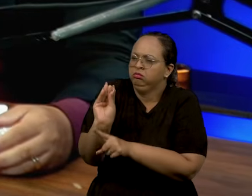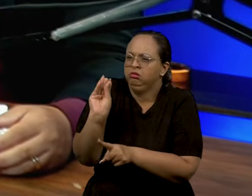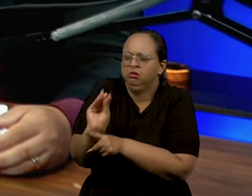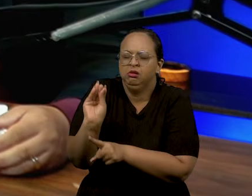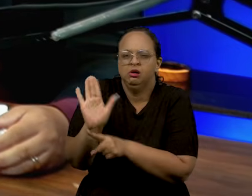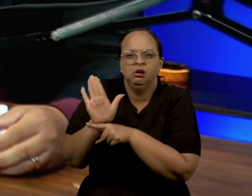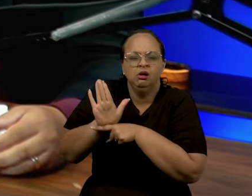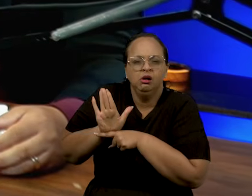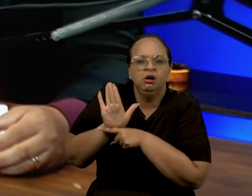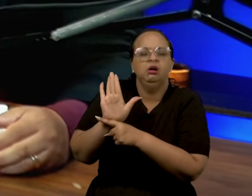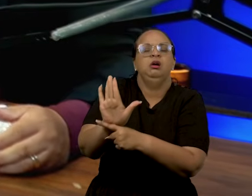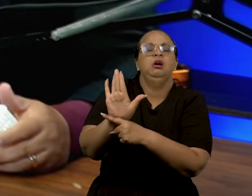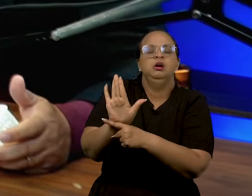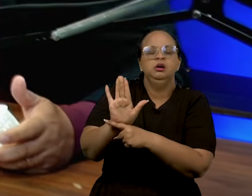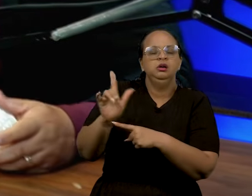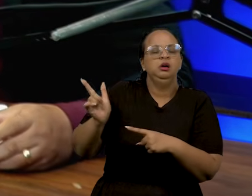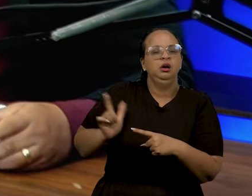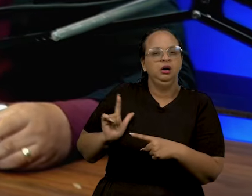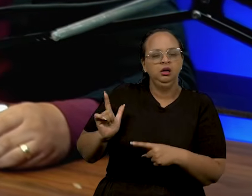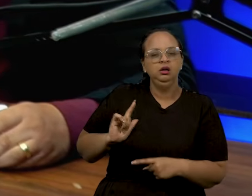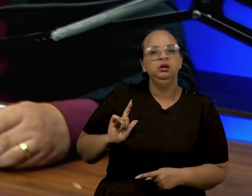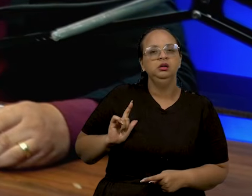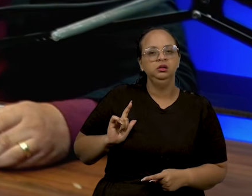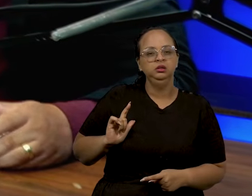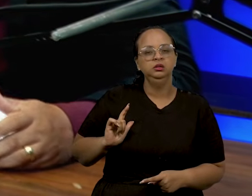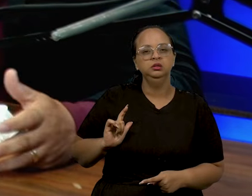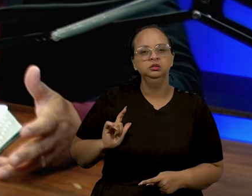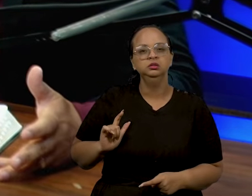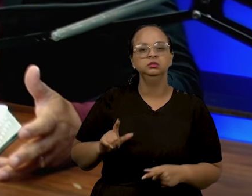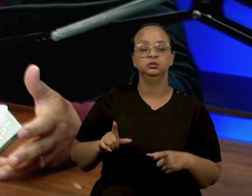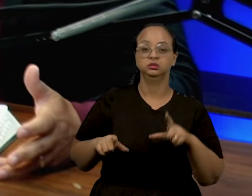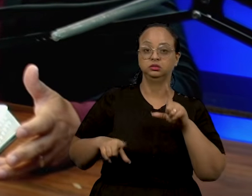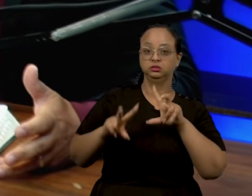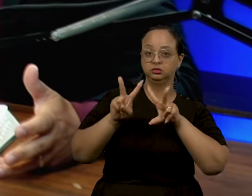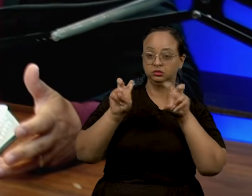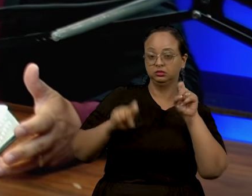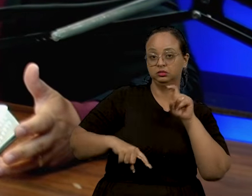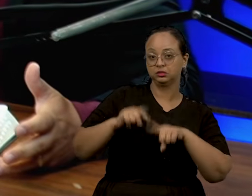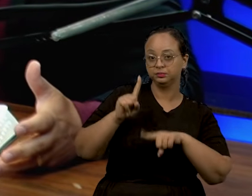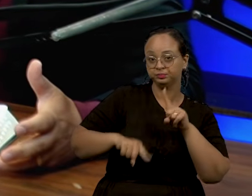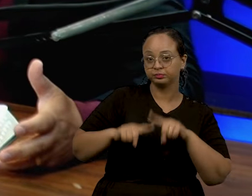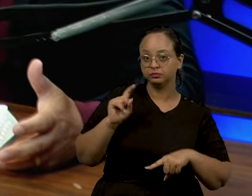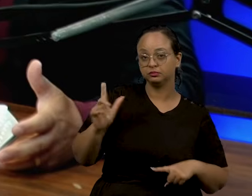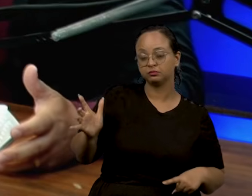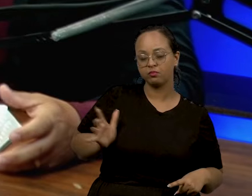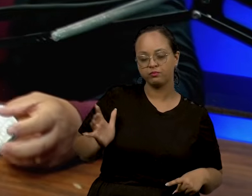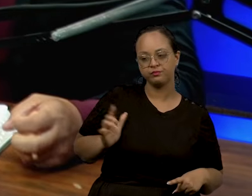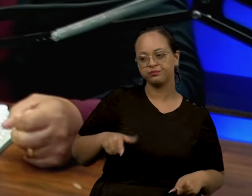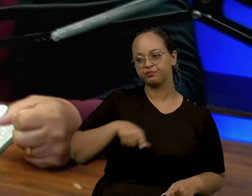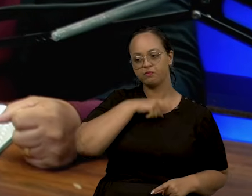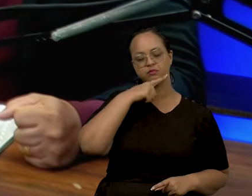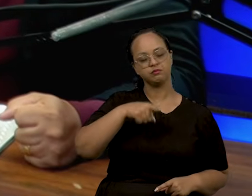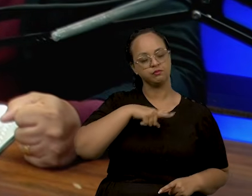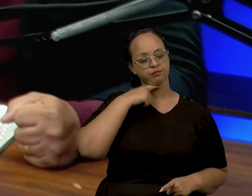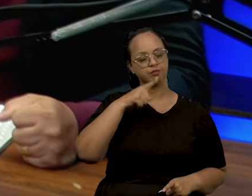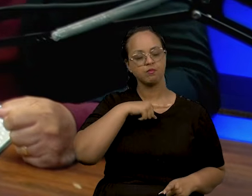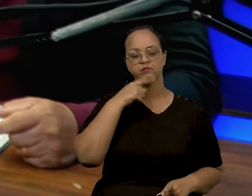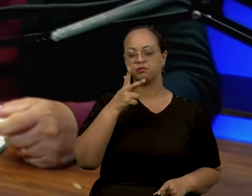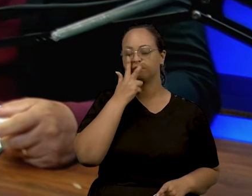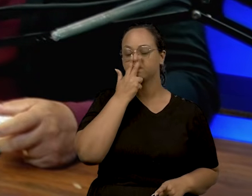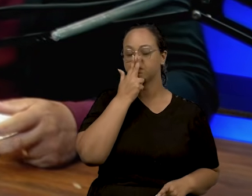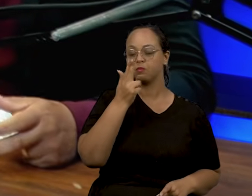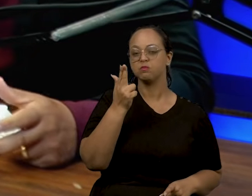recurso, né? Nas questões materiais isso não seria possível, porque era como se o juiz ali ele estava